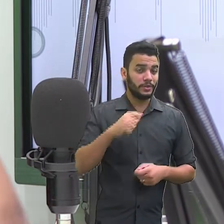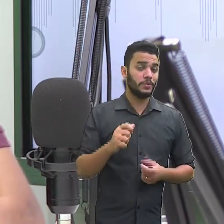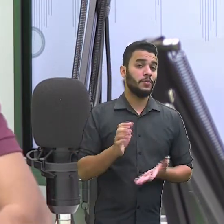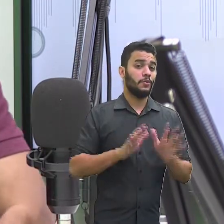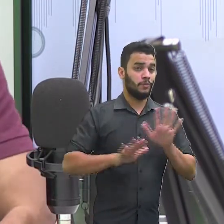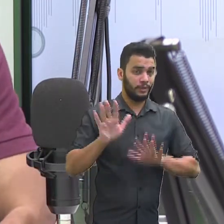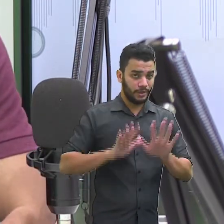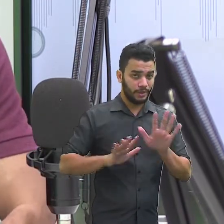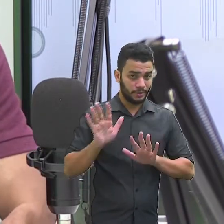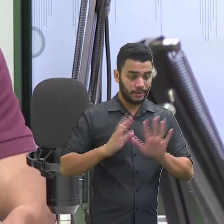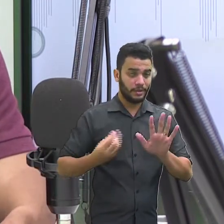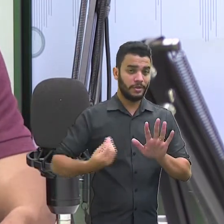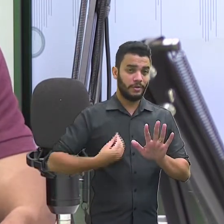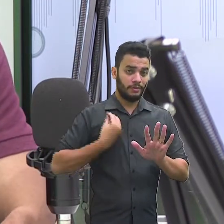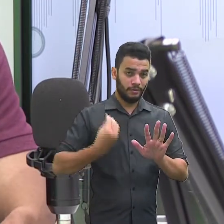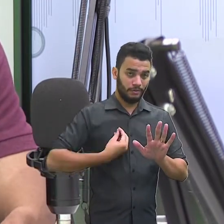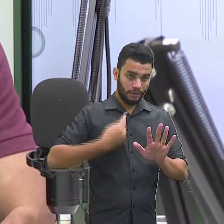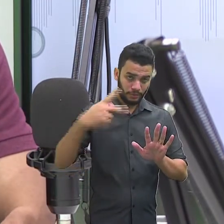acertadamente,